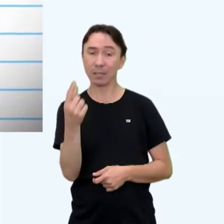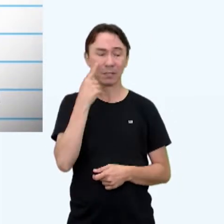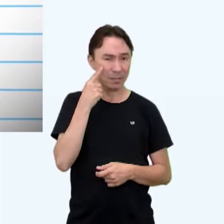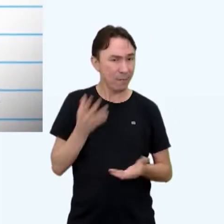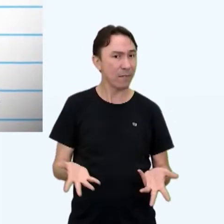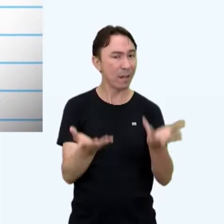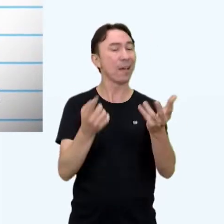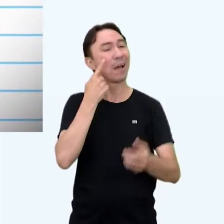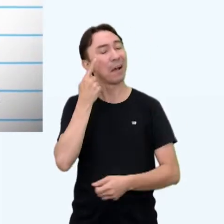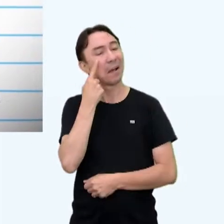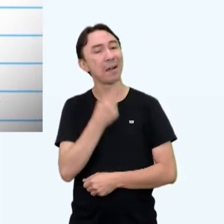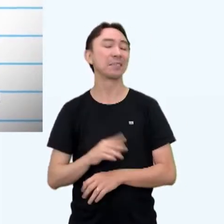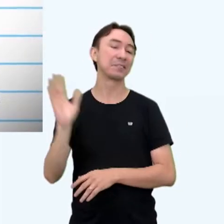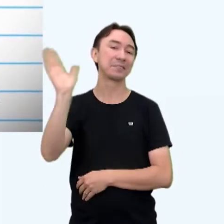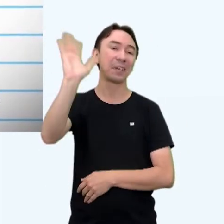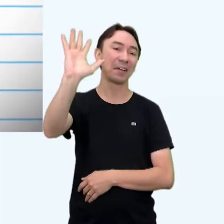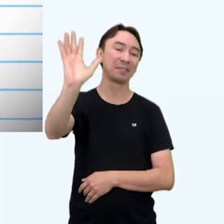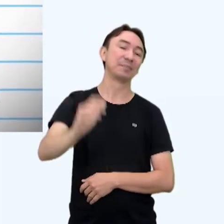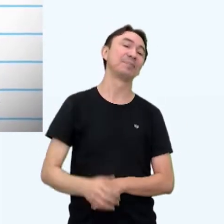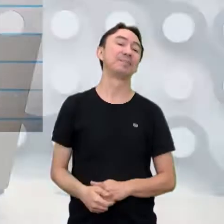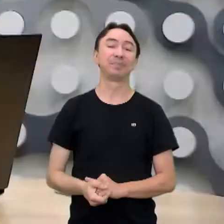próxima!